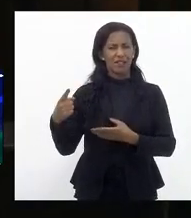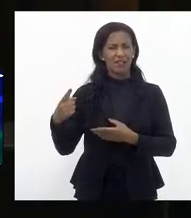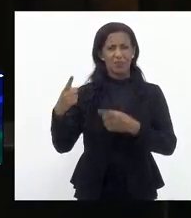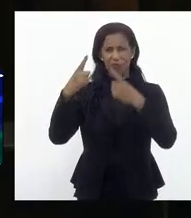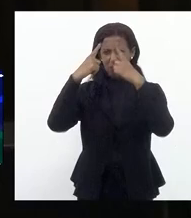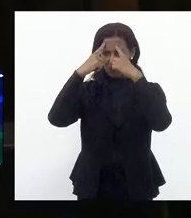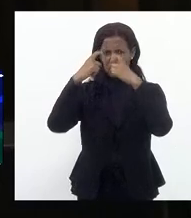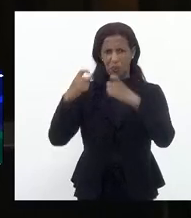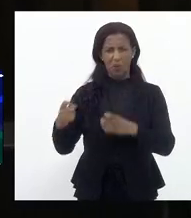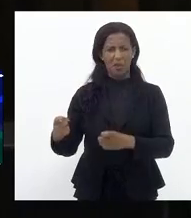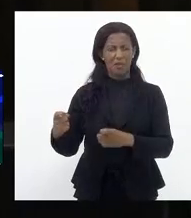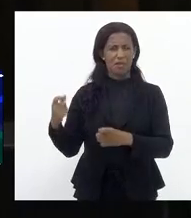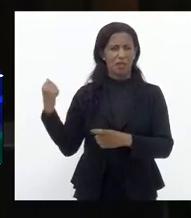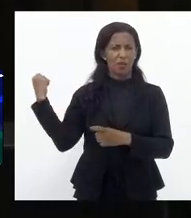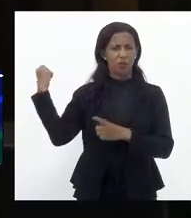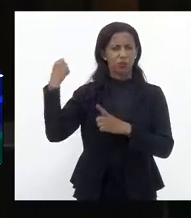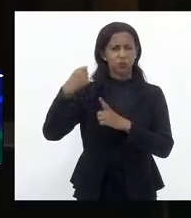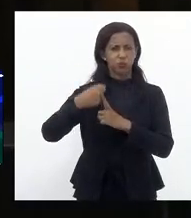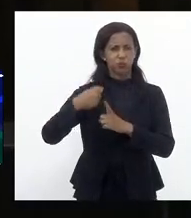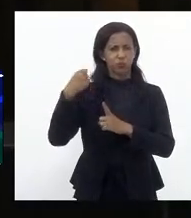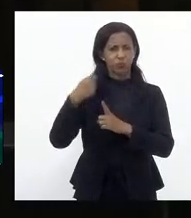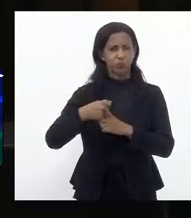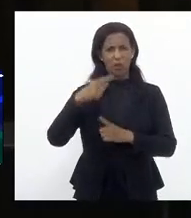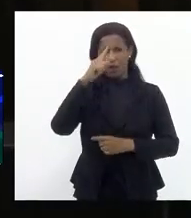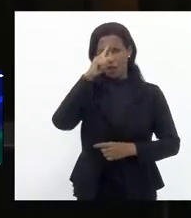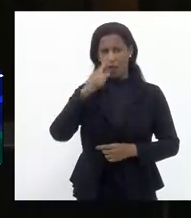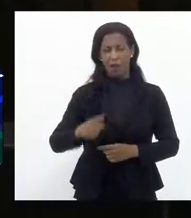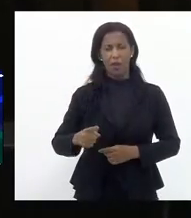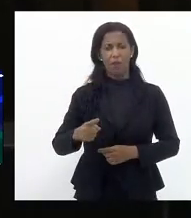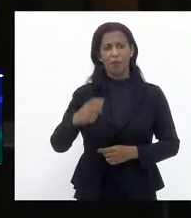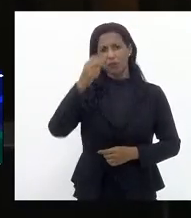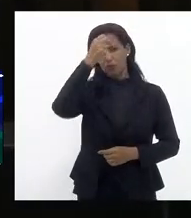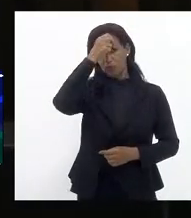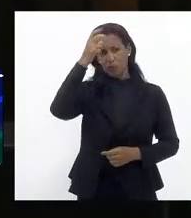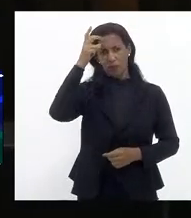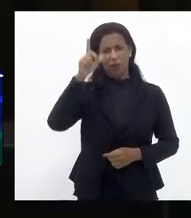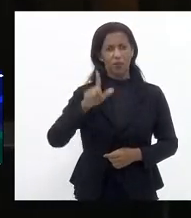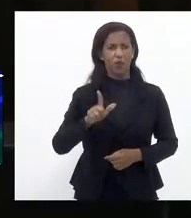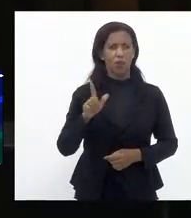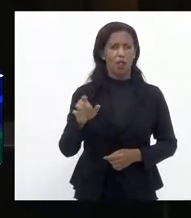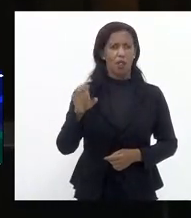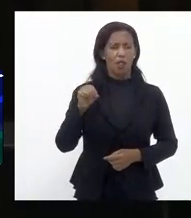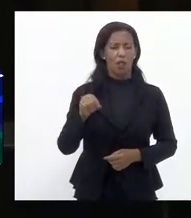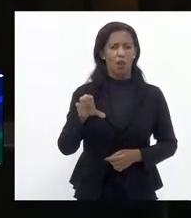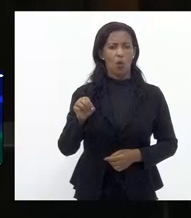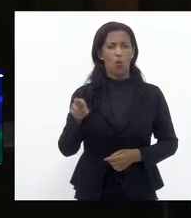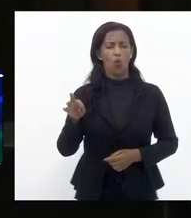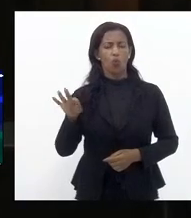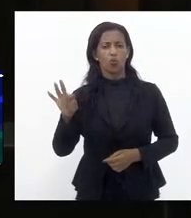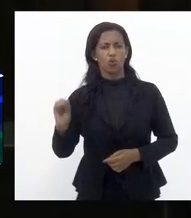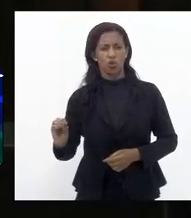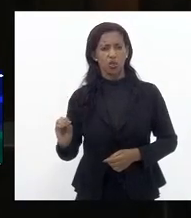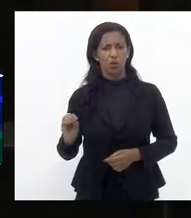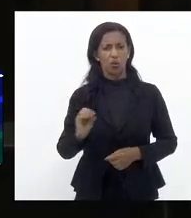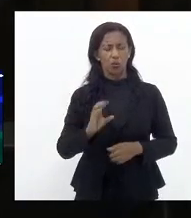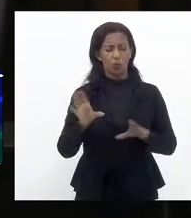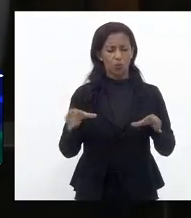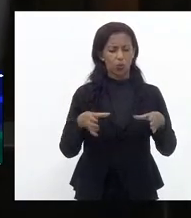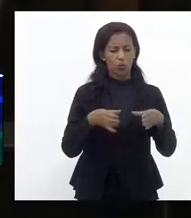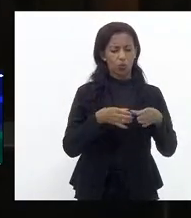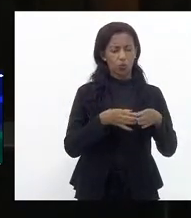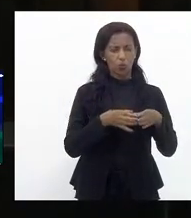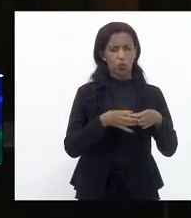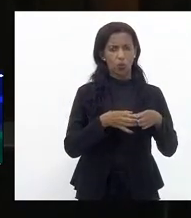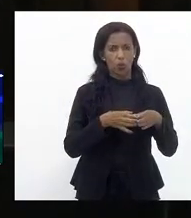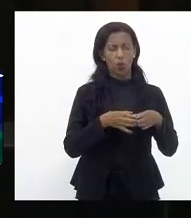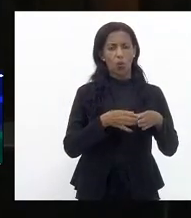agredido, presidente, a mando do prefeito Léo Coutinho, por um assecla comissionado de